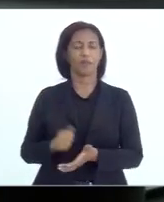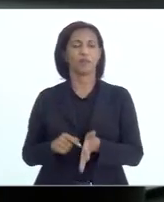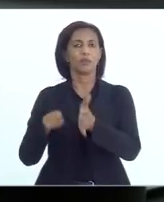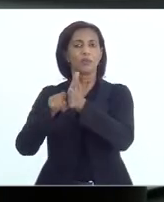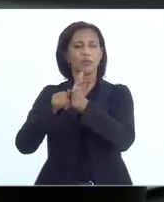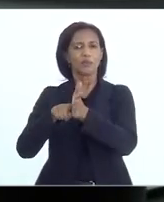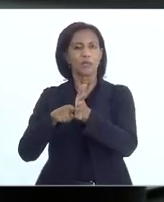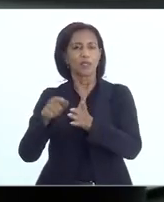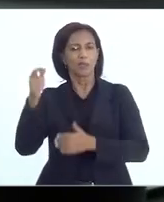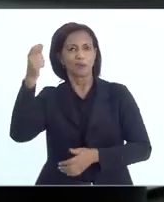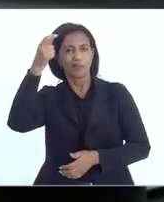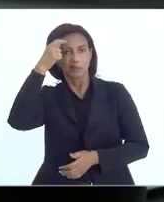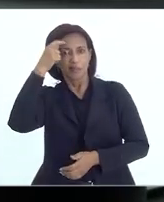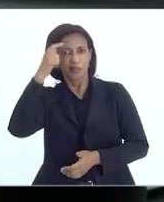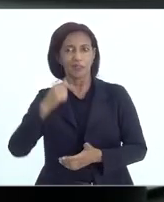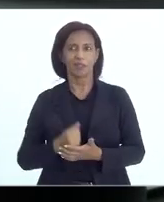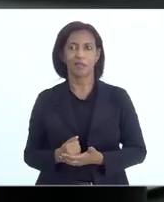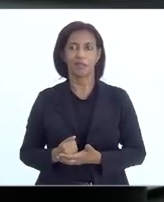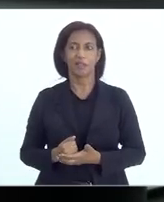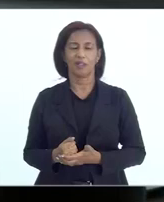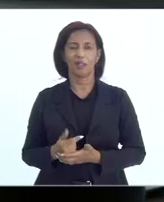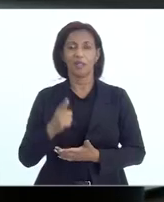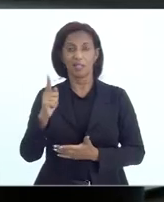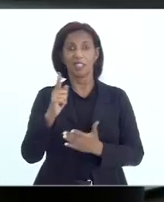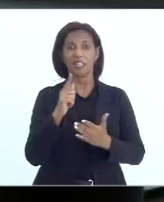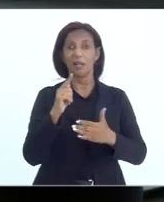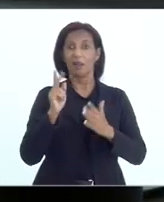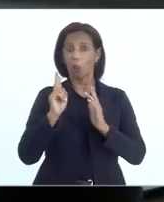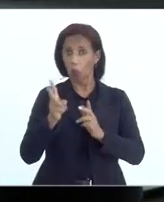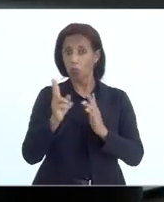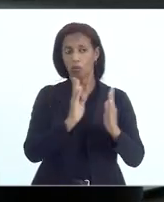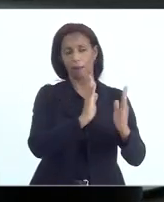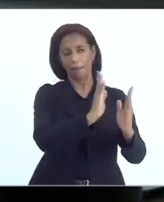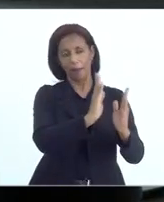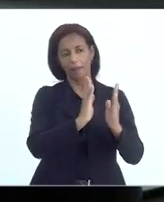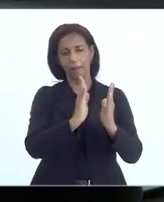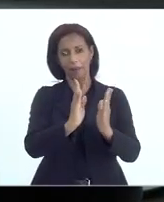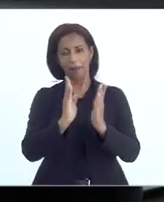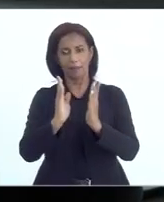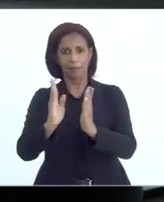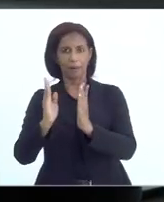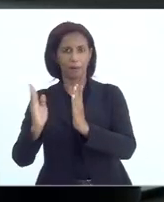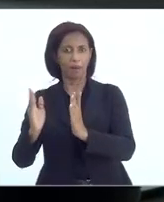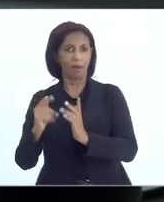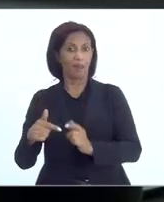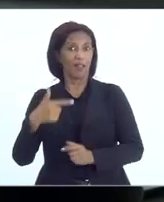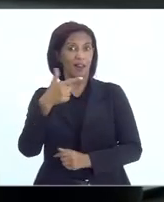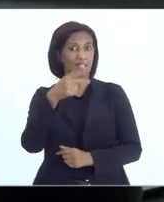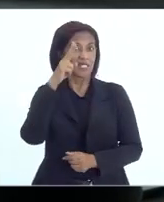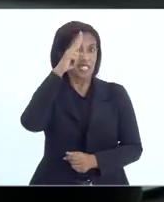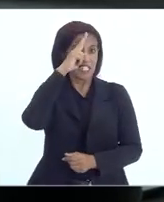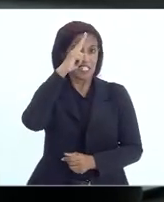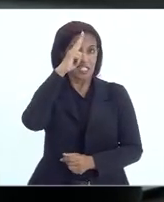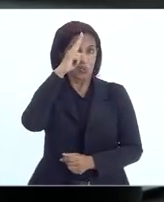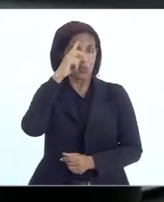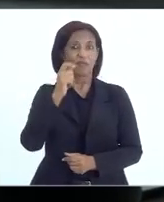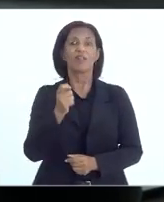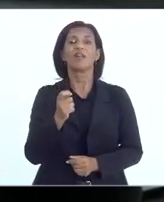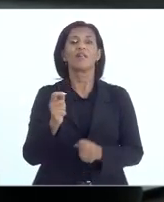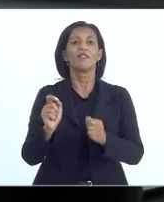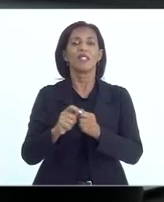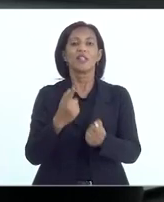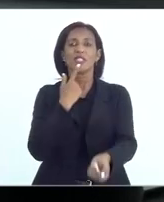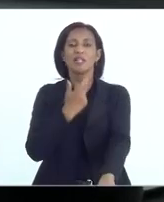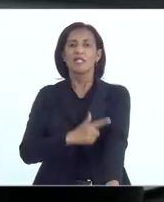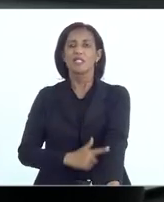no exame intelectual que estão passando por essas etapas no momento Elas acabaram de fazer segunda-feira o toxicológico